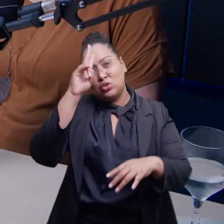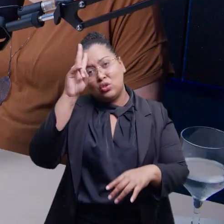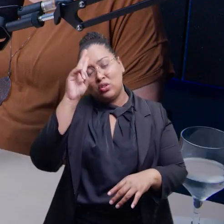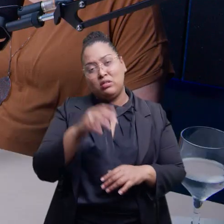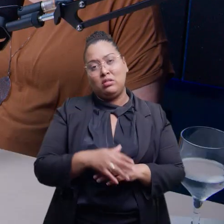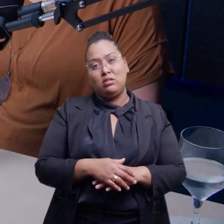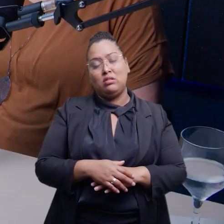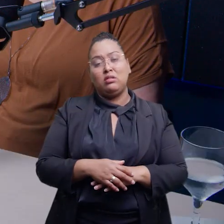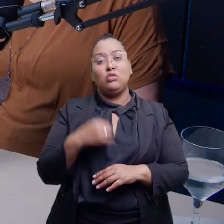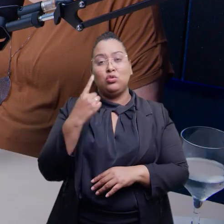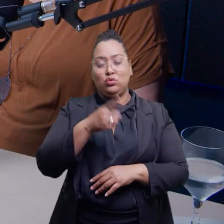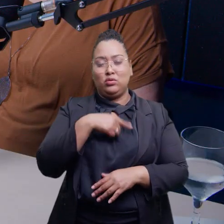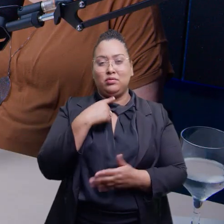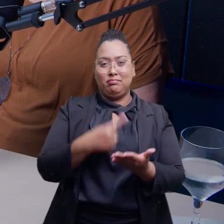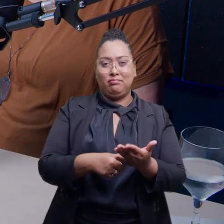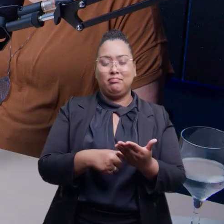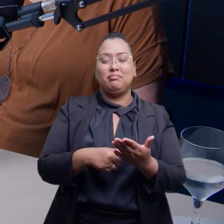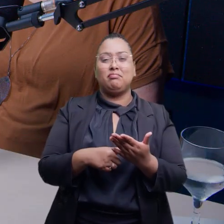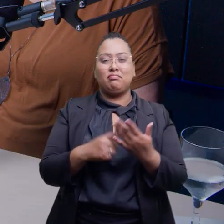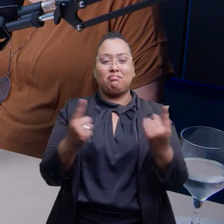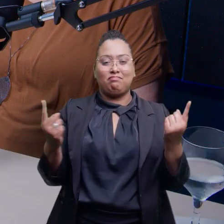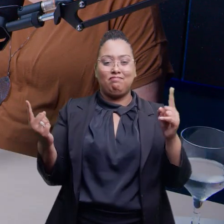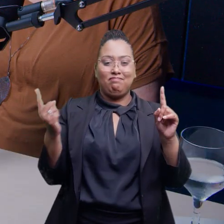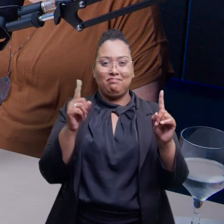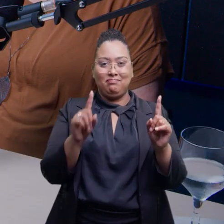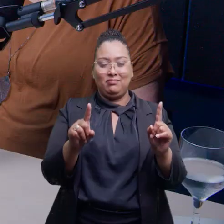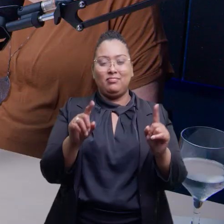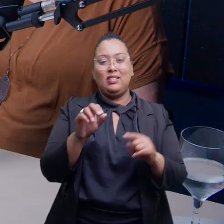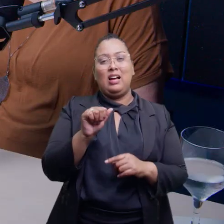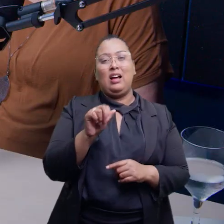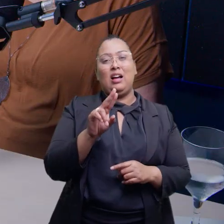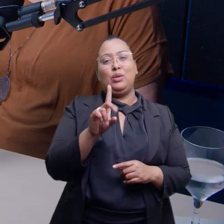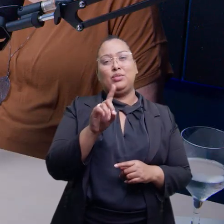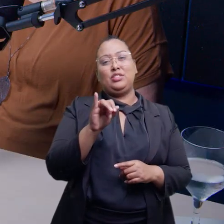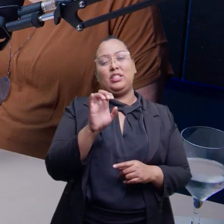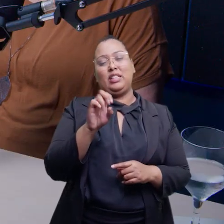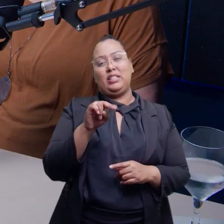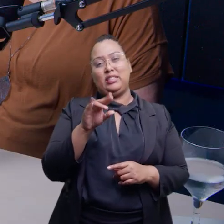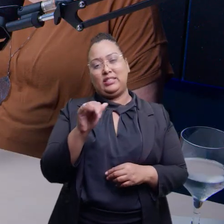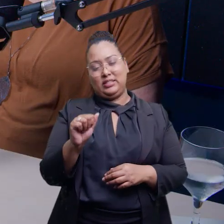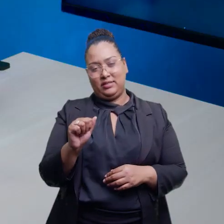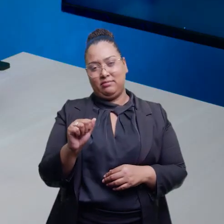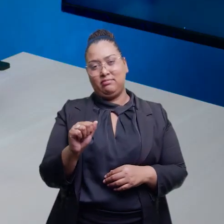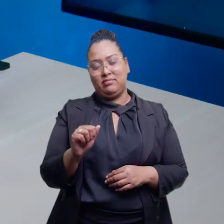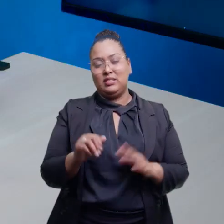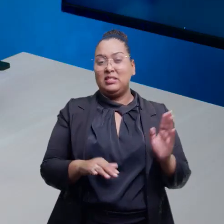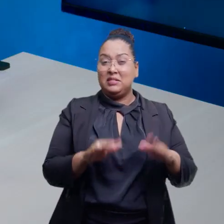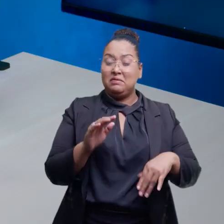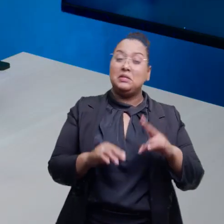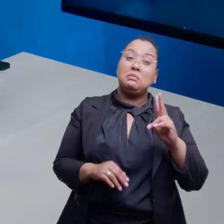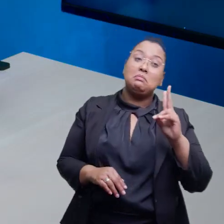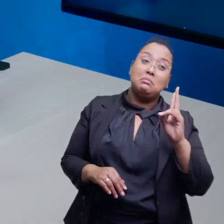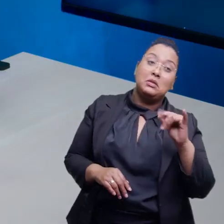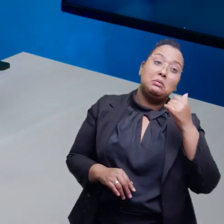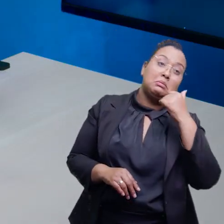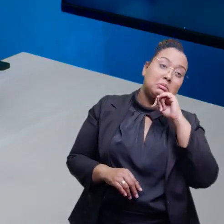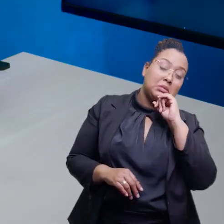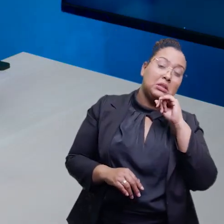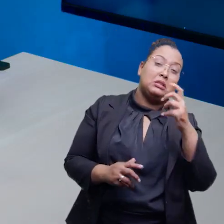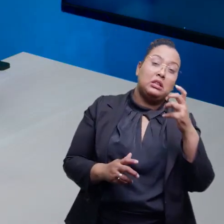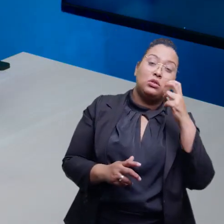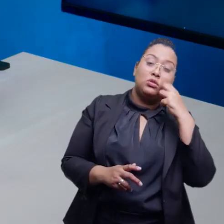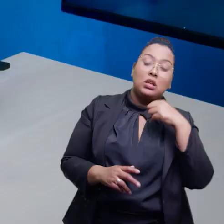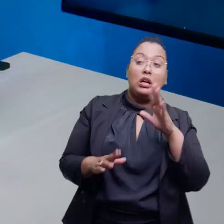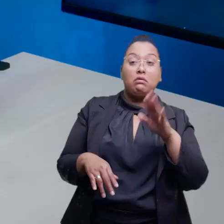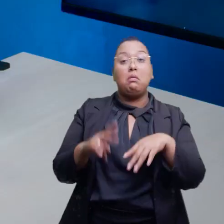gente participa de uma audiência, muitas das vezes a gente participa ou pelos pais, né, que tem interesse em adoção, ou